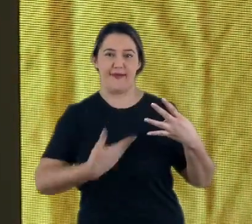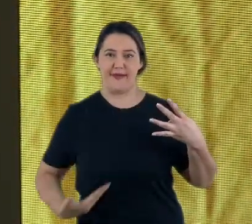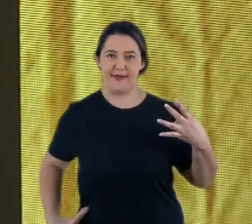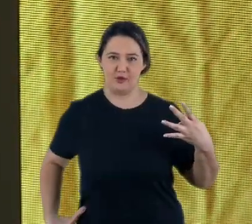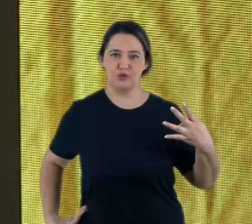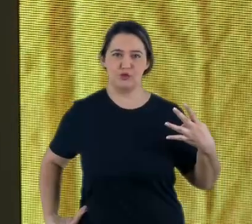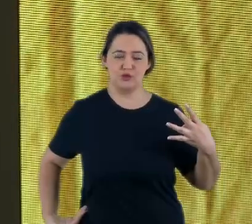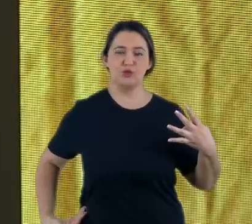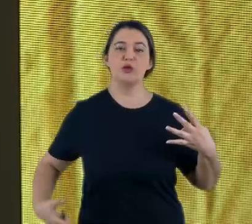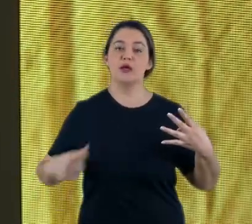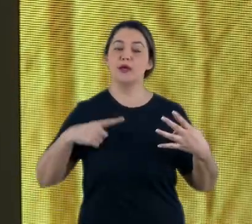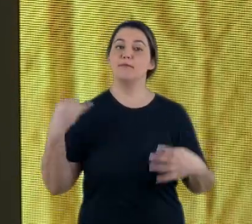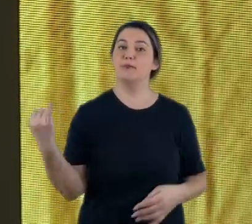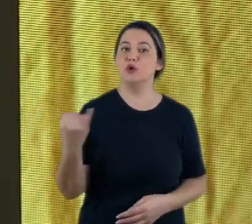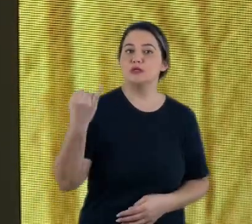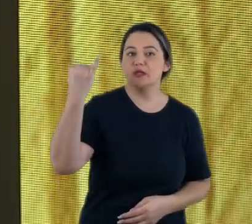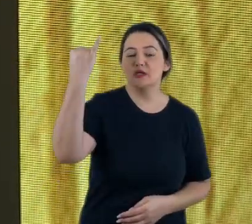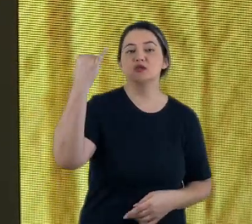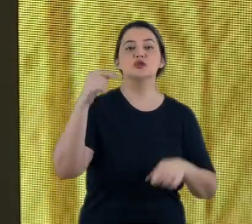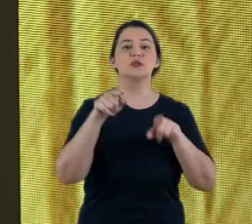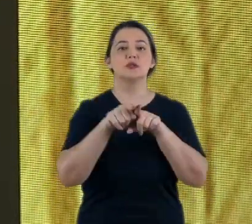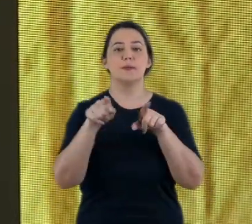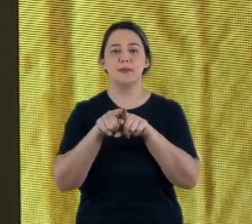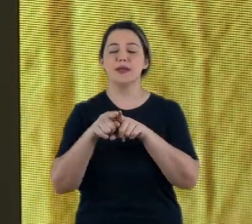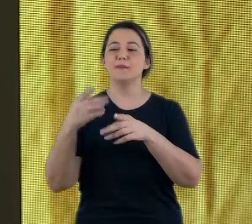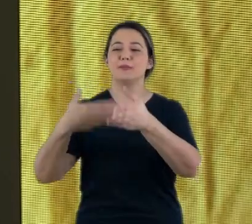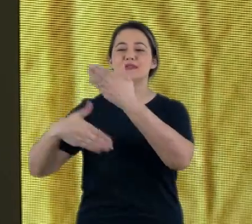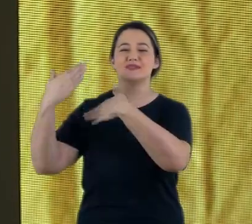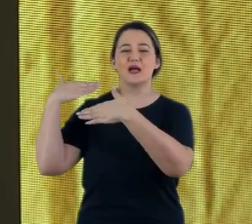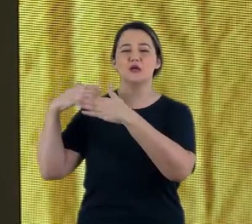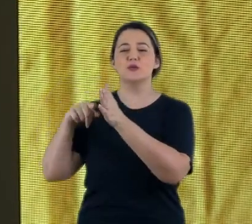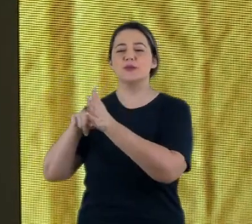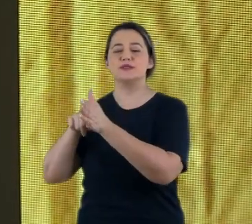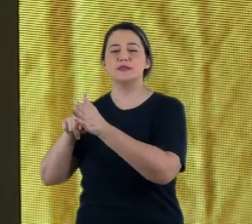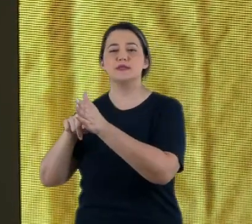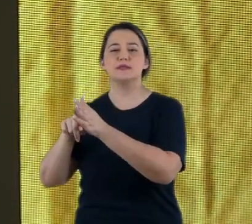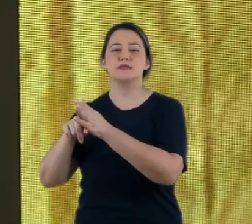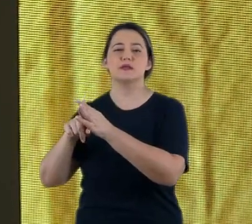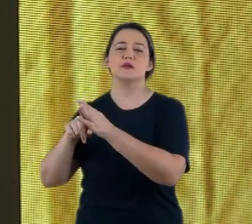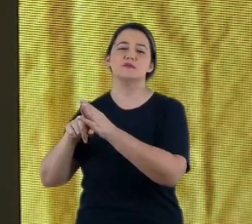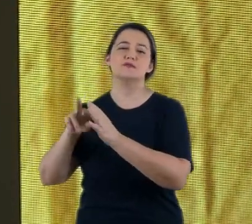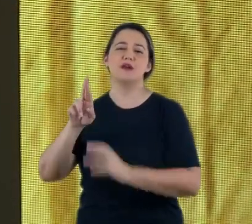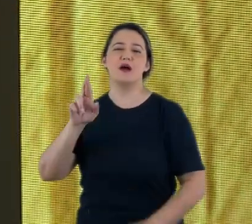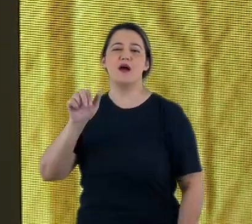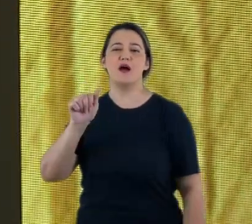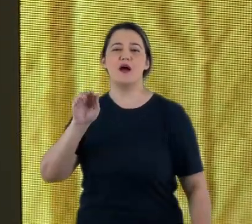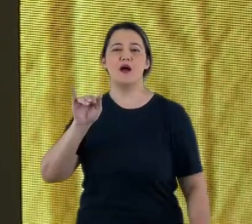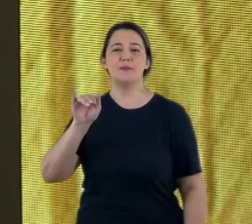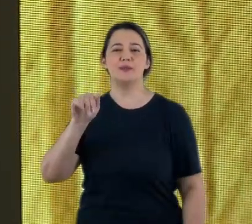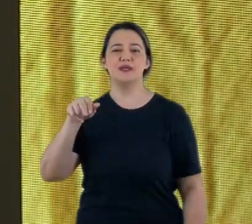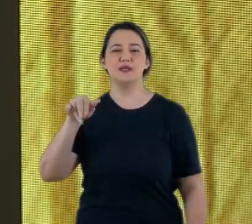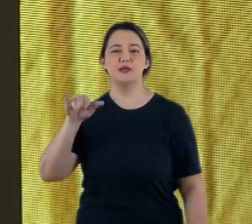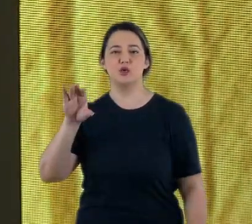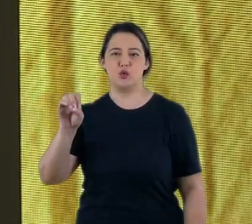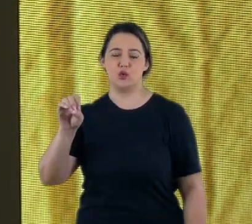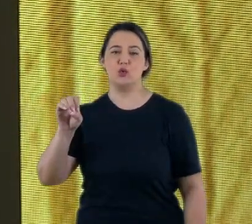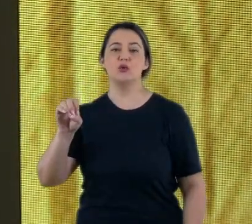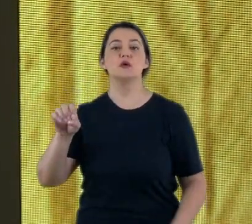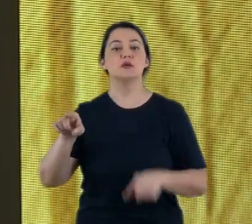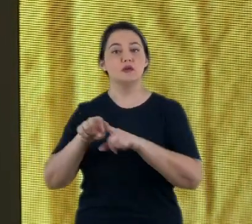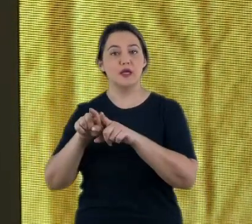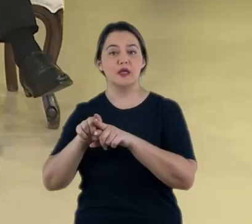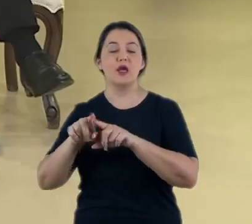importante também em numerosas homilias rabínicas, estando ligada a versos e assuntos